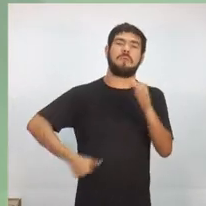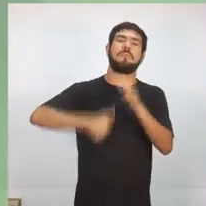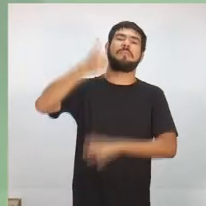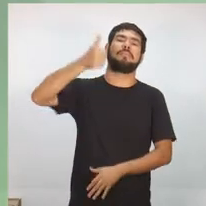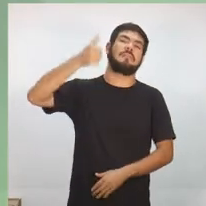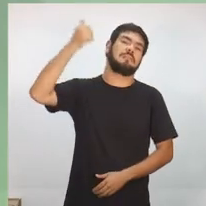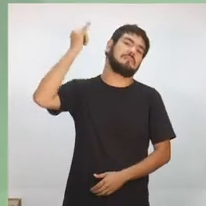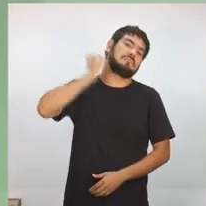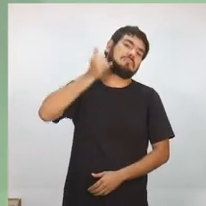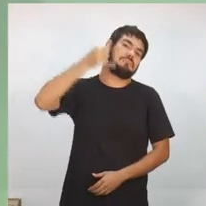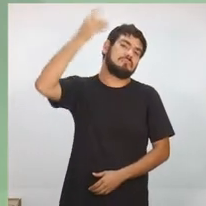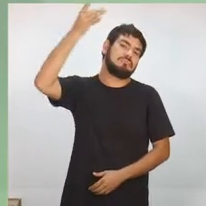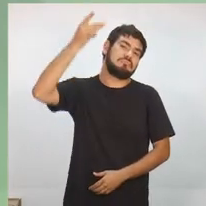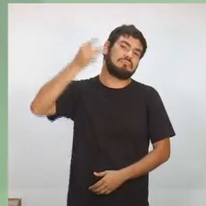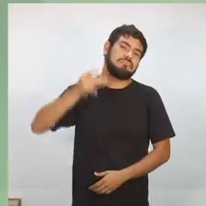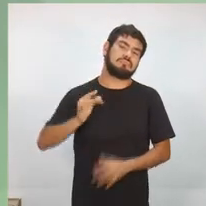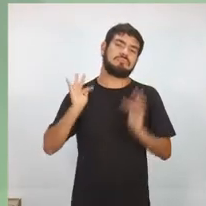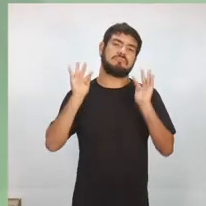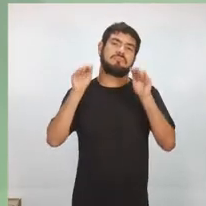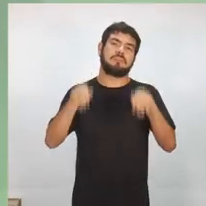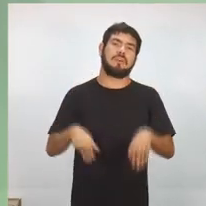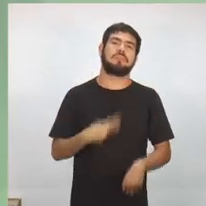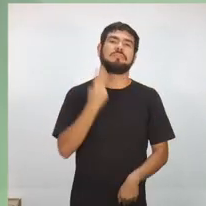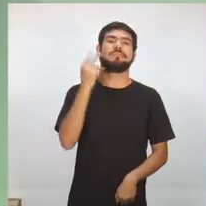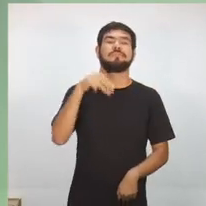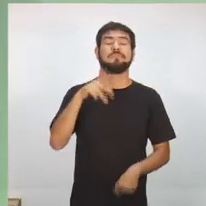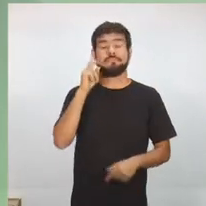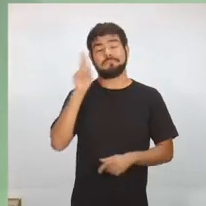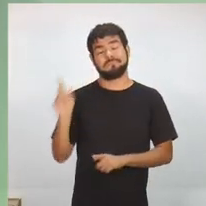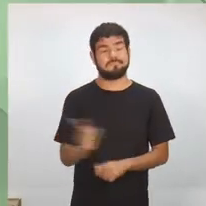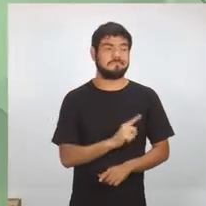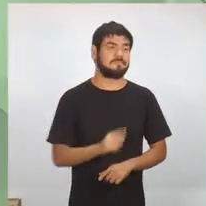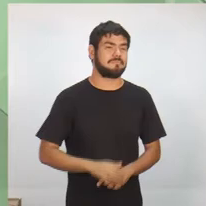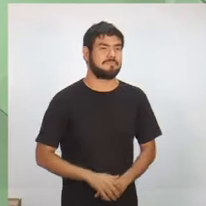fazer as considerações finais. 2 minutos na tela, candidato.